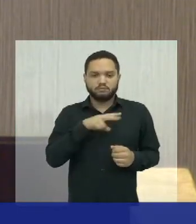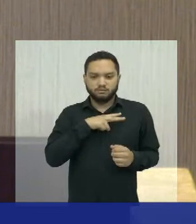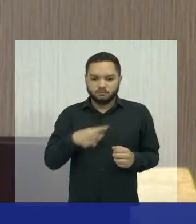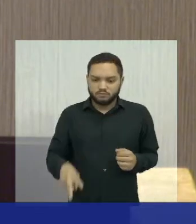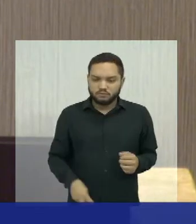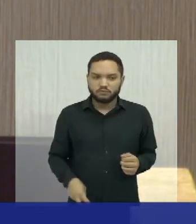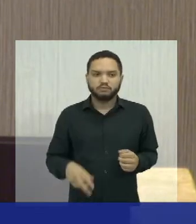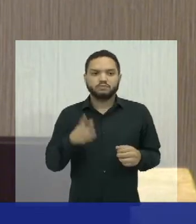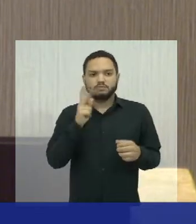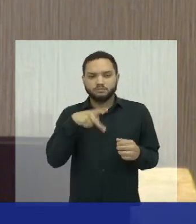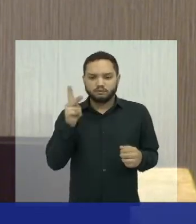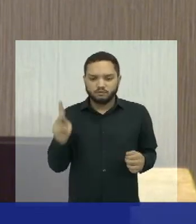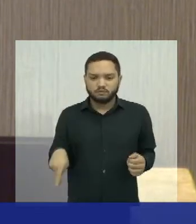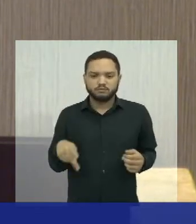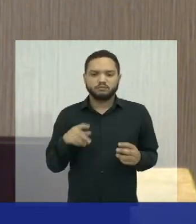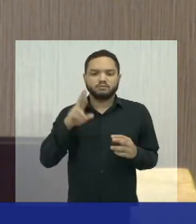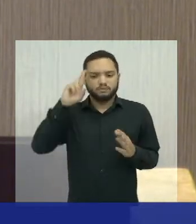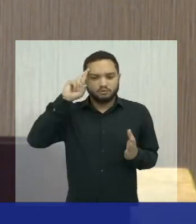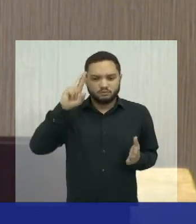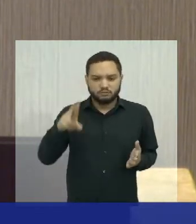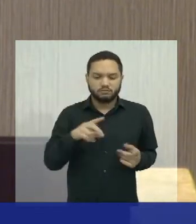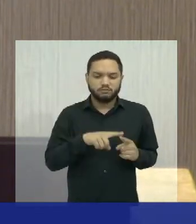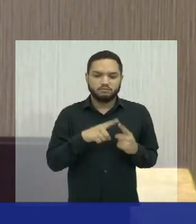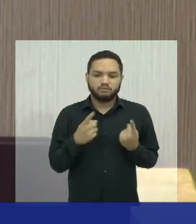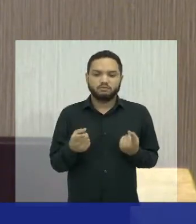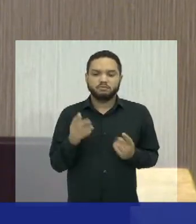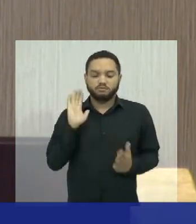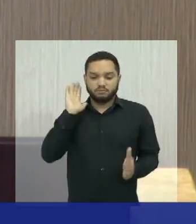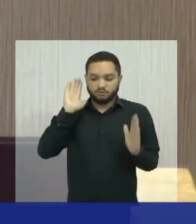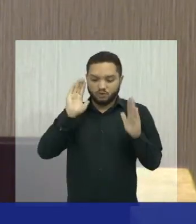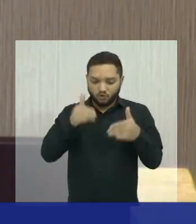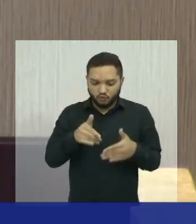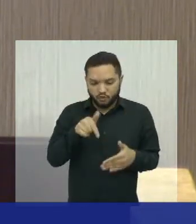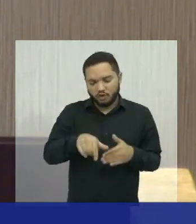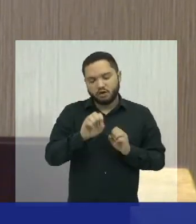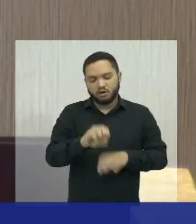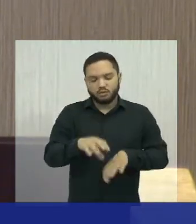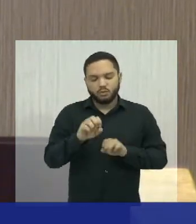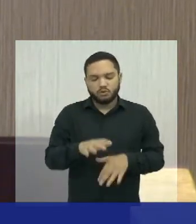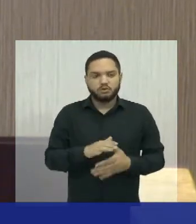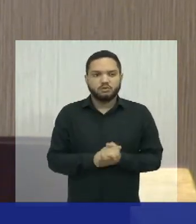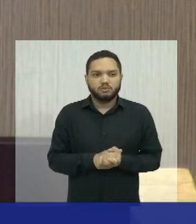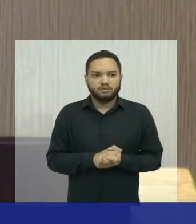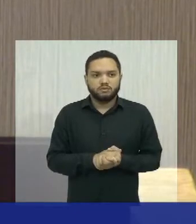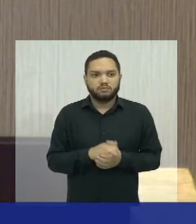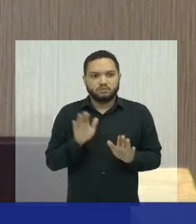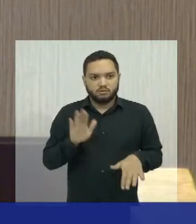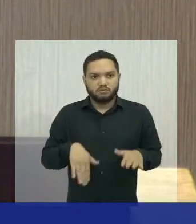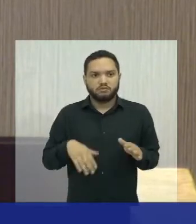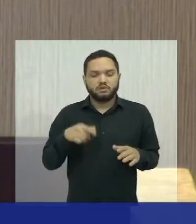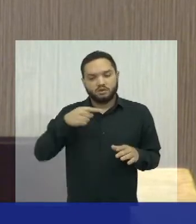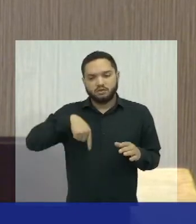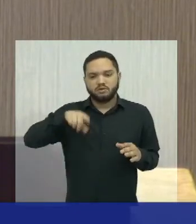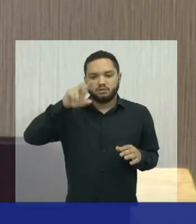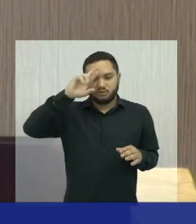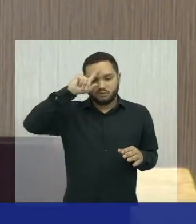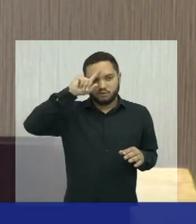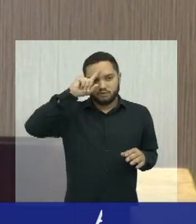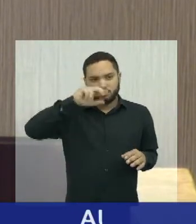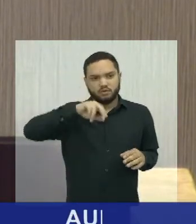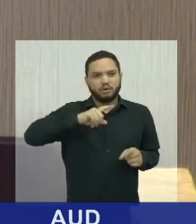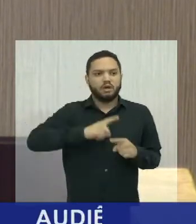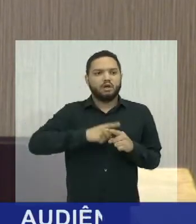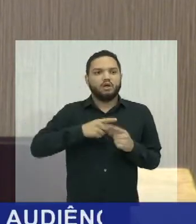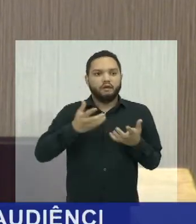vereadores, sejam professores, sejam diretores, mas o nosso foco é aquilo ali. Então, às vezes, quando a gente erra, não é